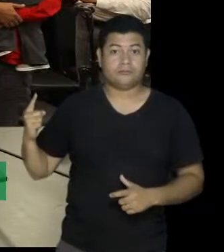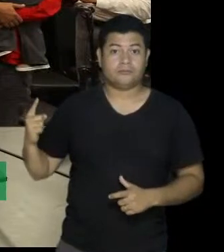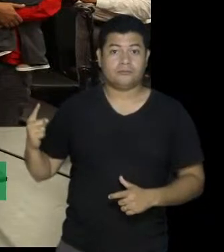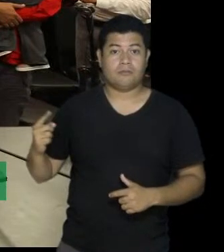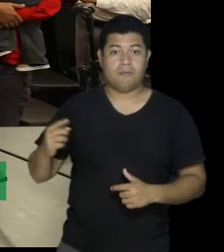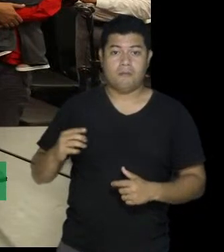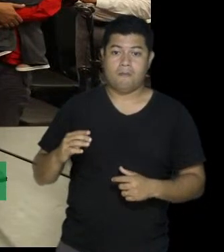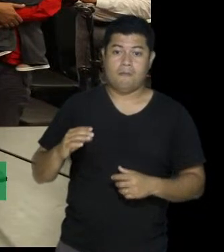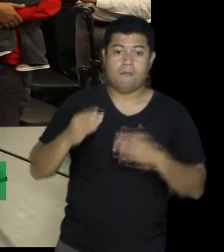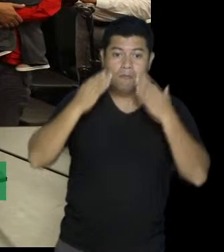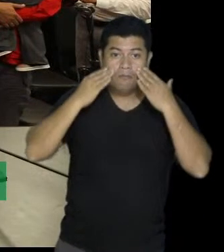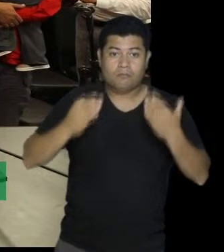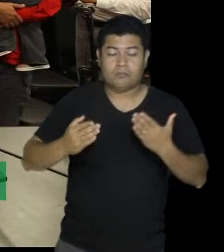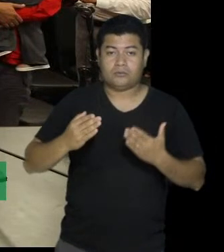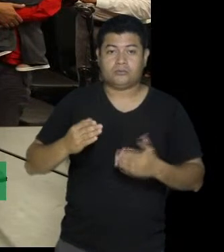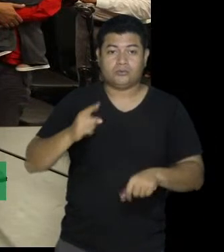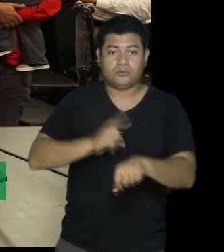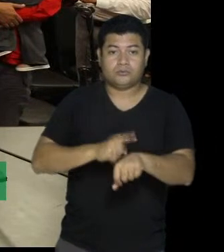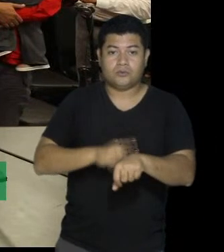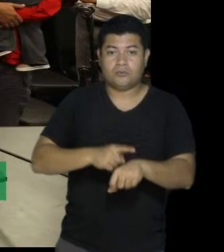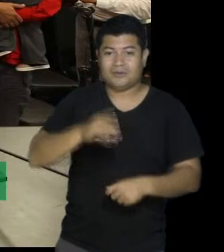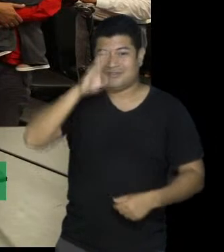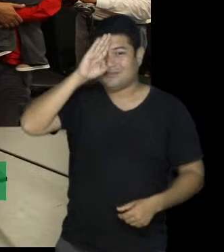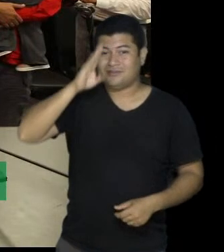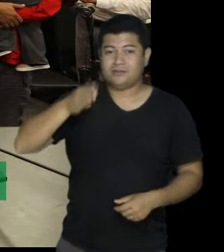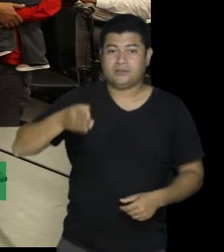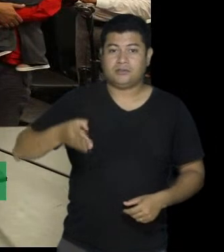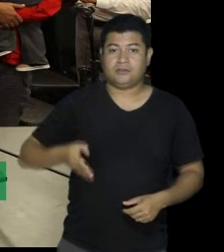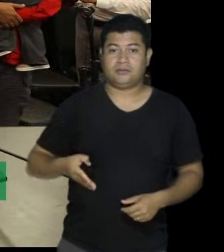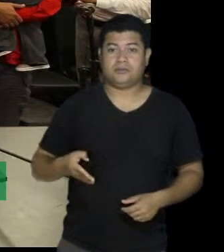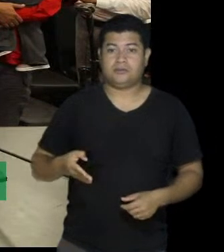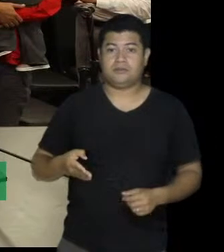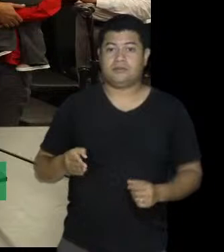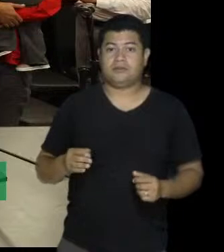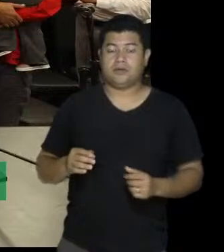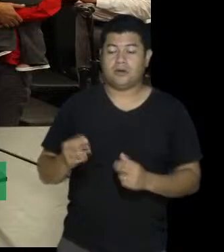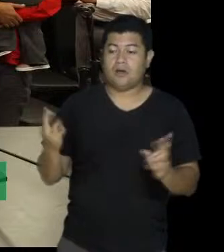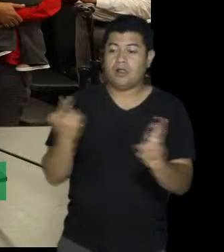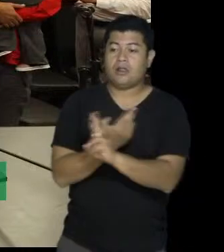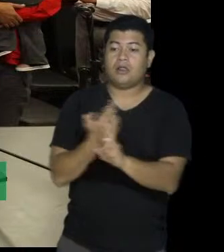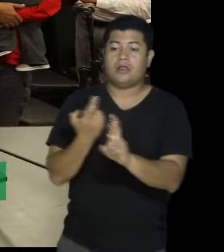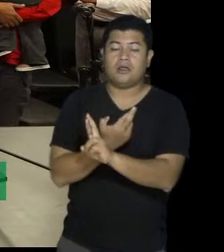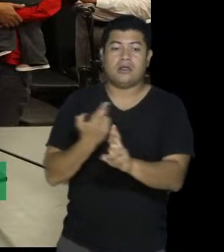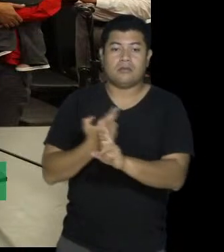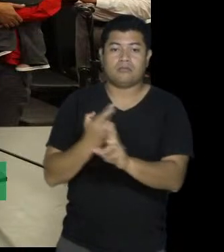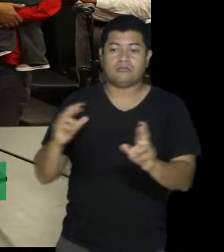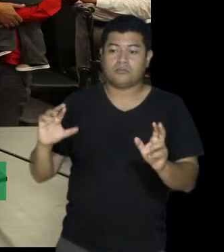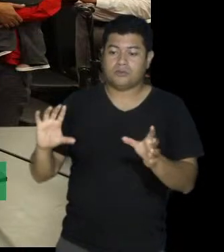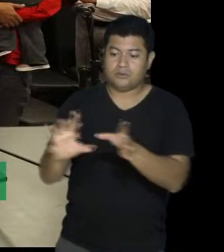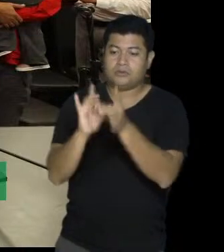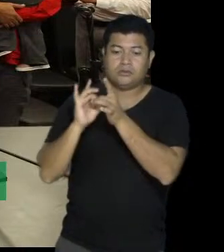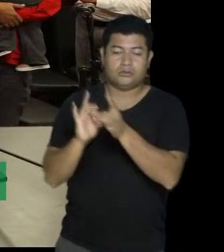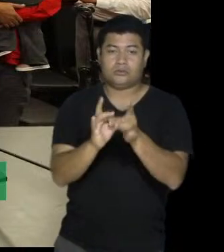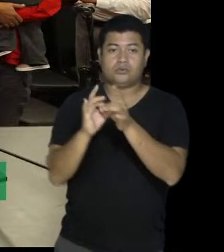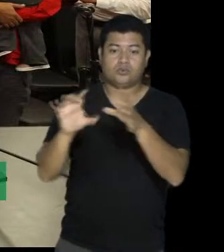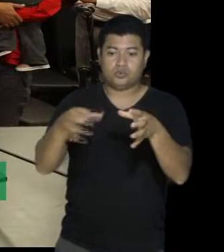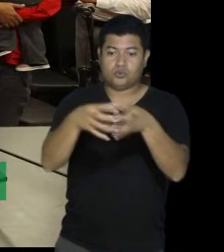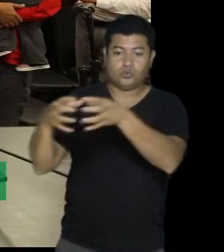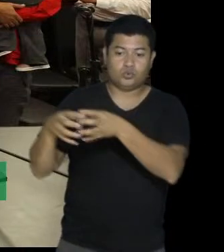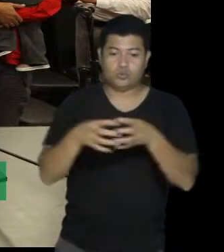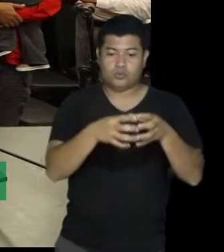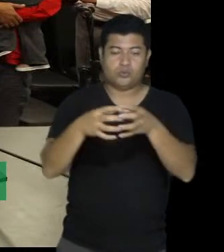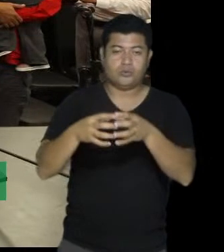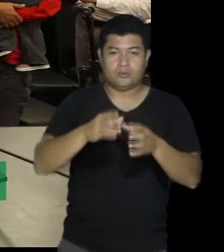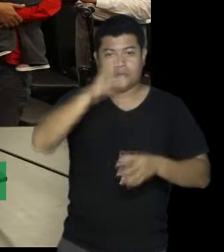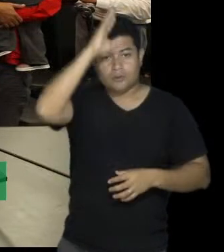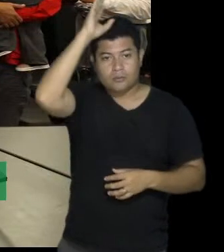do relacionamento das forças de segurança bombeiria voluntária e militar aqui em Santa Catarina pois foi